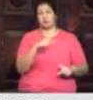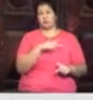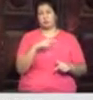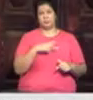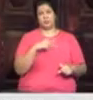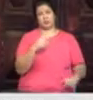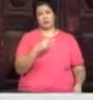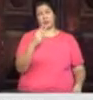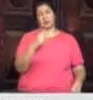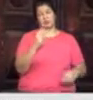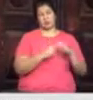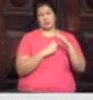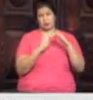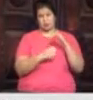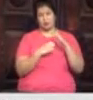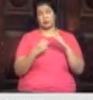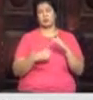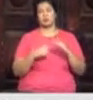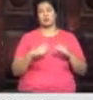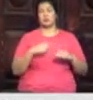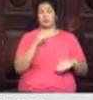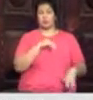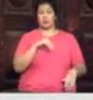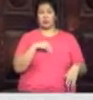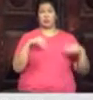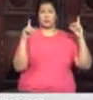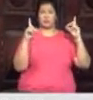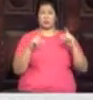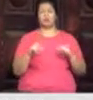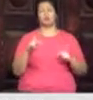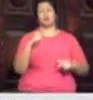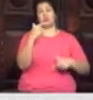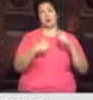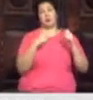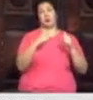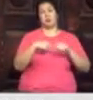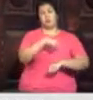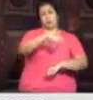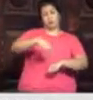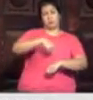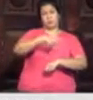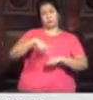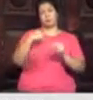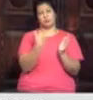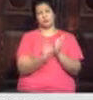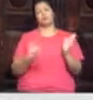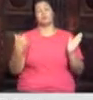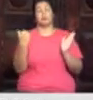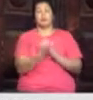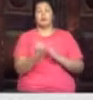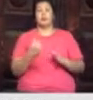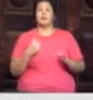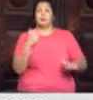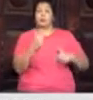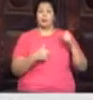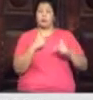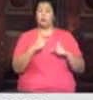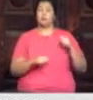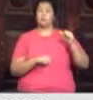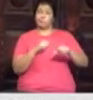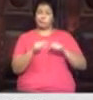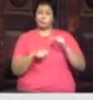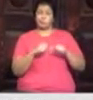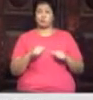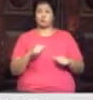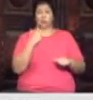as relações de trabalho por meio de salários menores e jornadas maiores. Os argumentos de que a reforma trabalhista é necessária